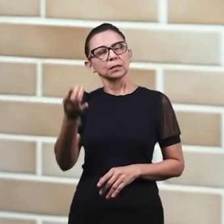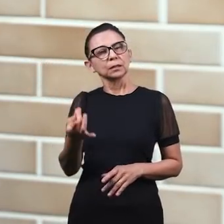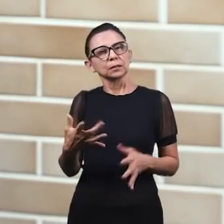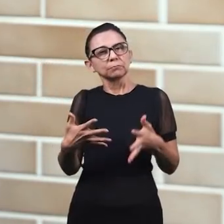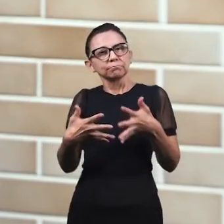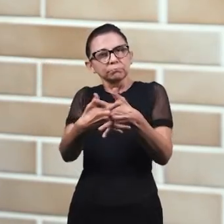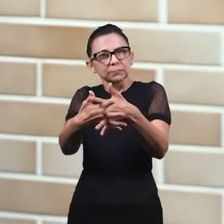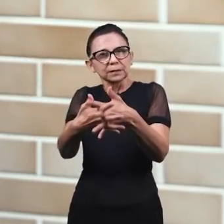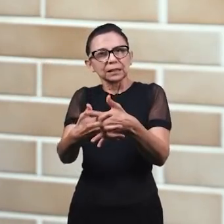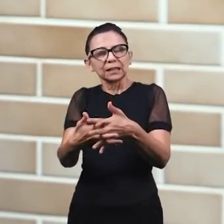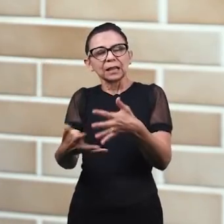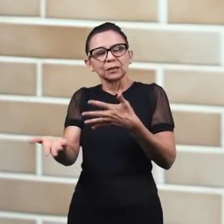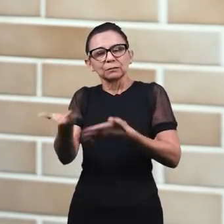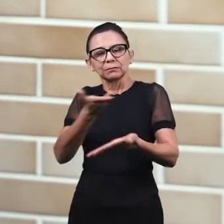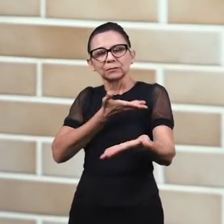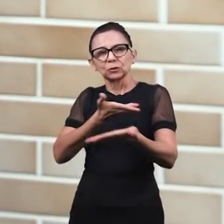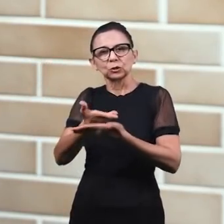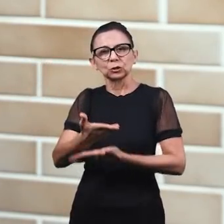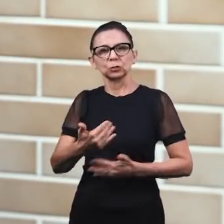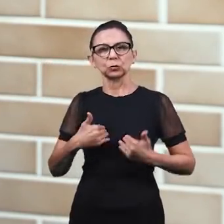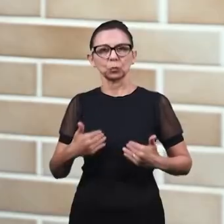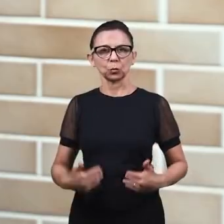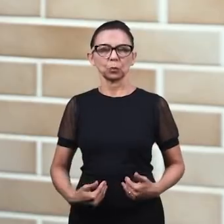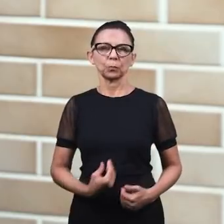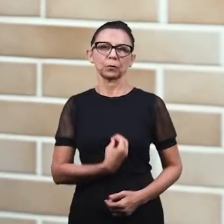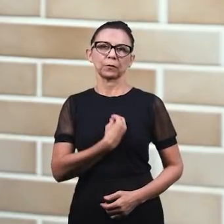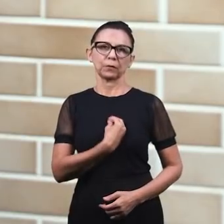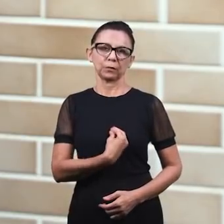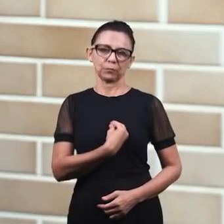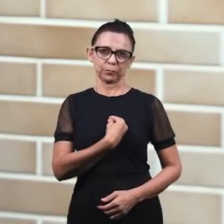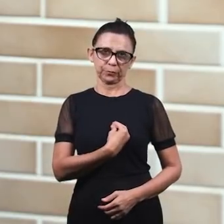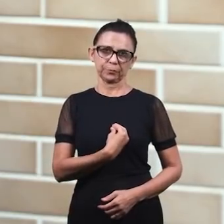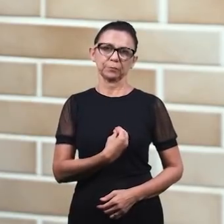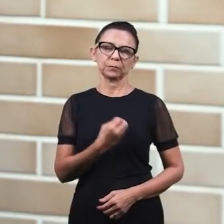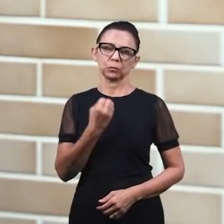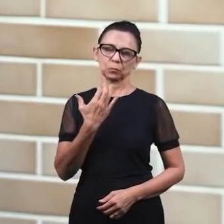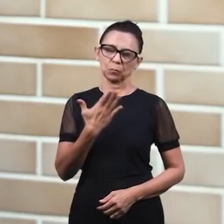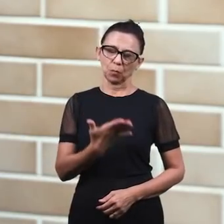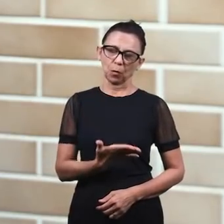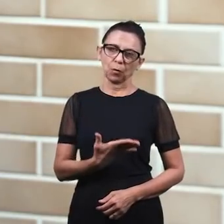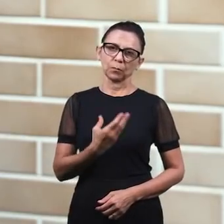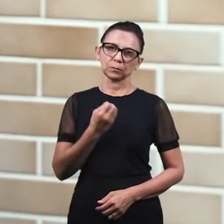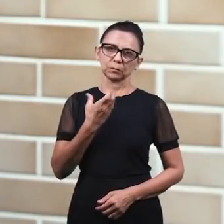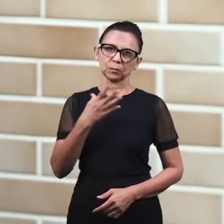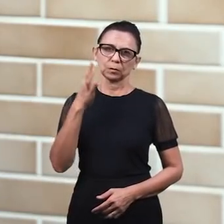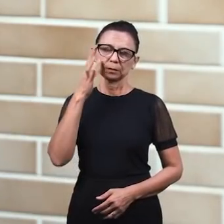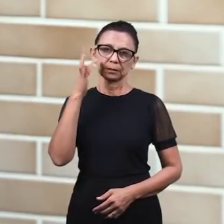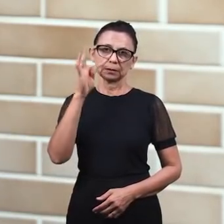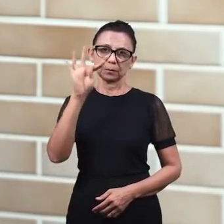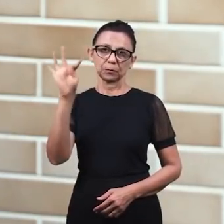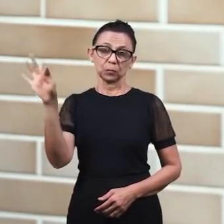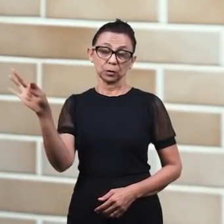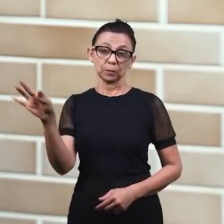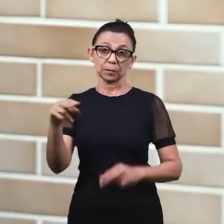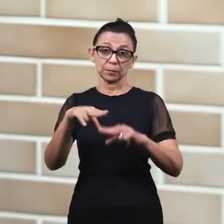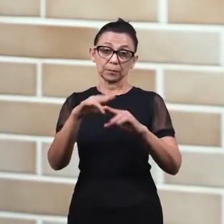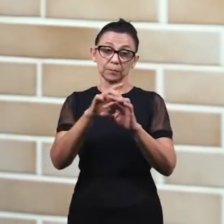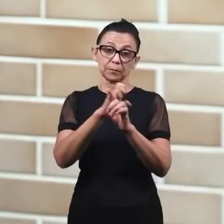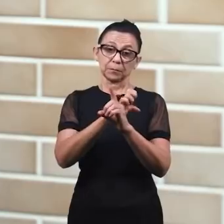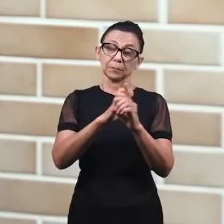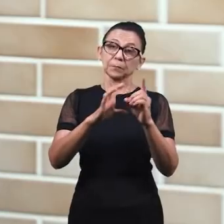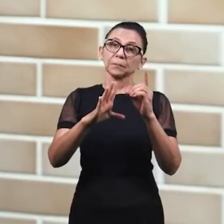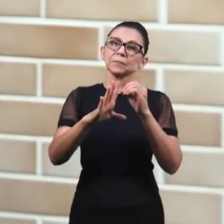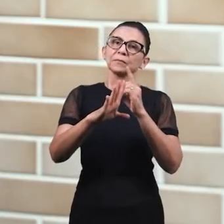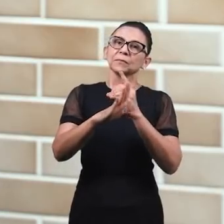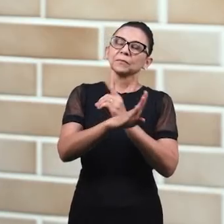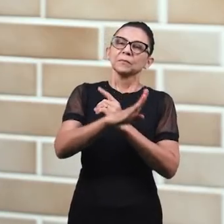sentir integrantes de um corpo vivo. Excelente esta afirmação da irmã, porque através da